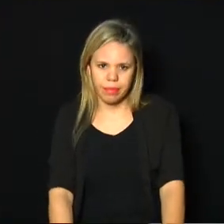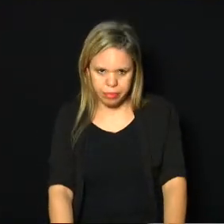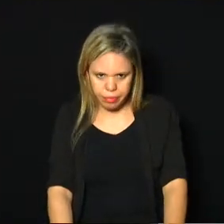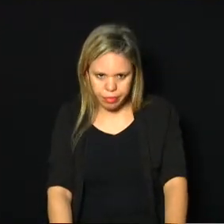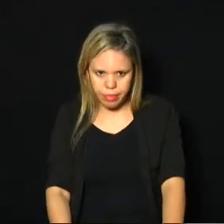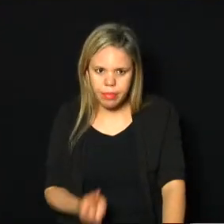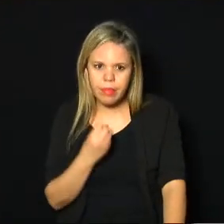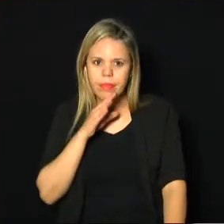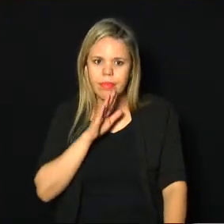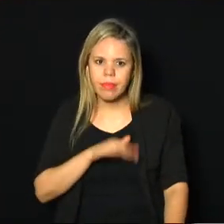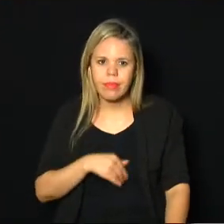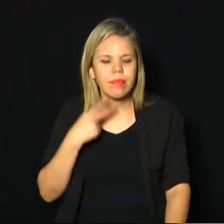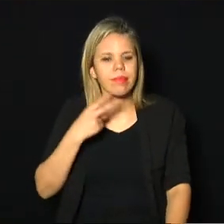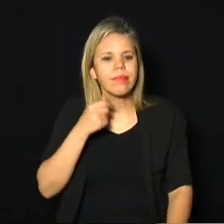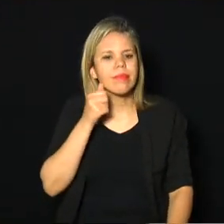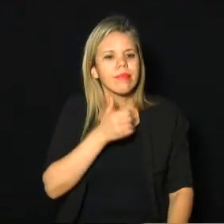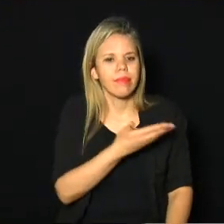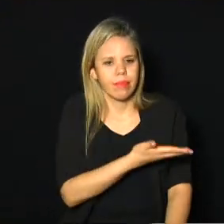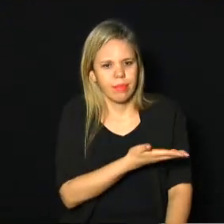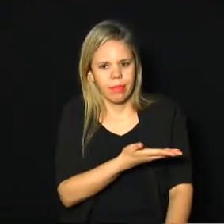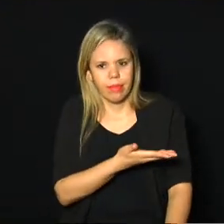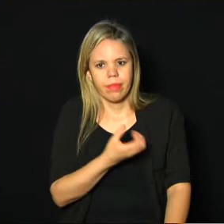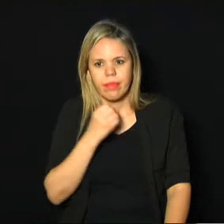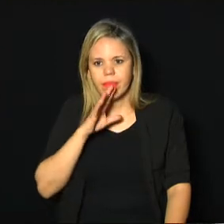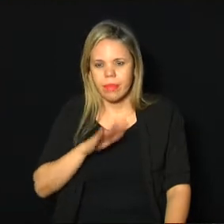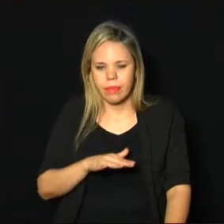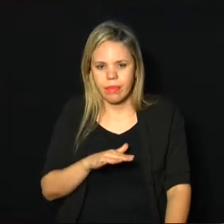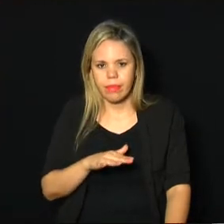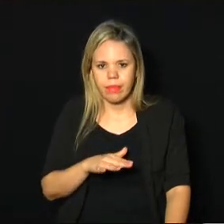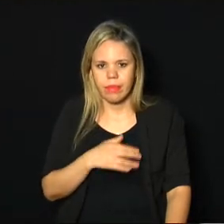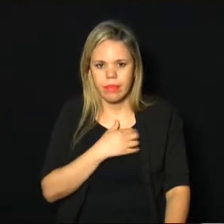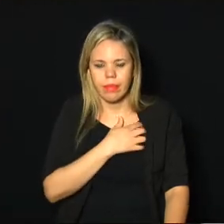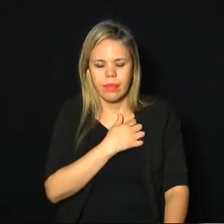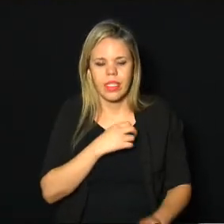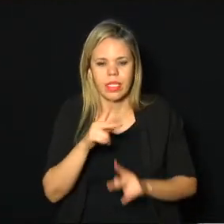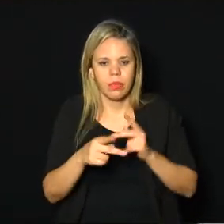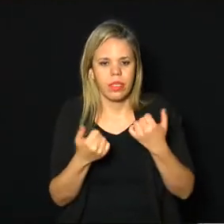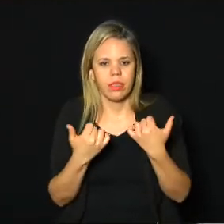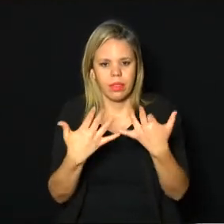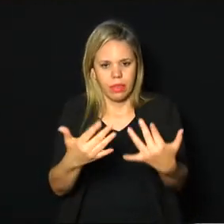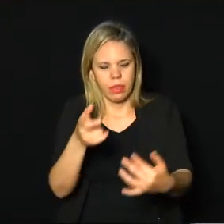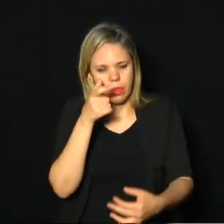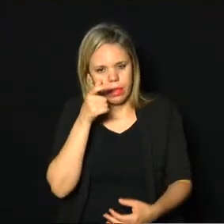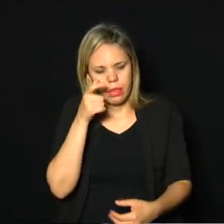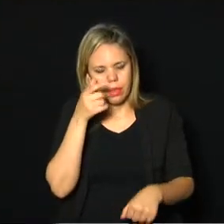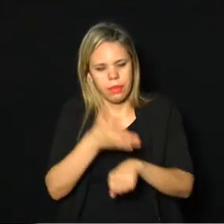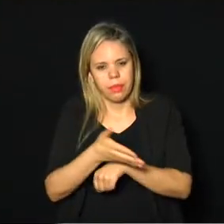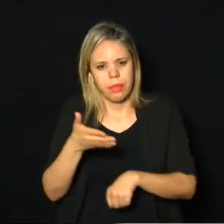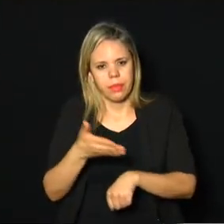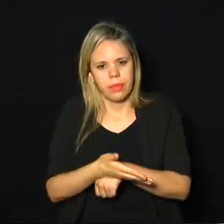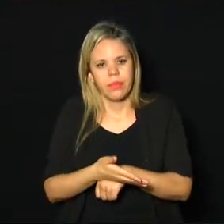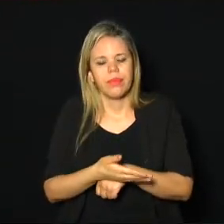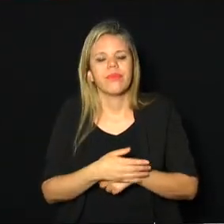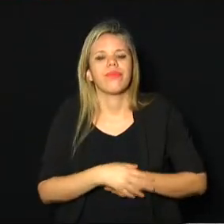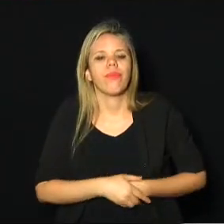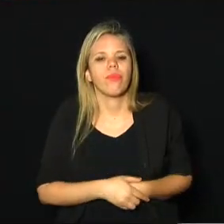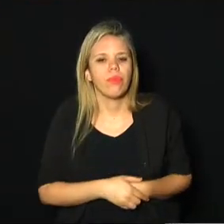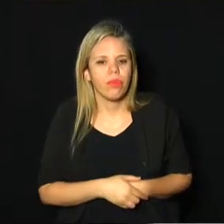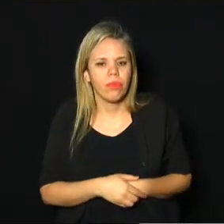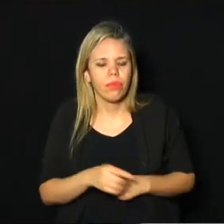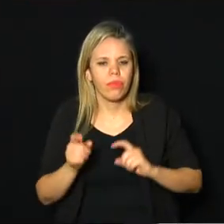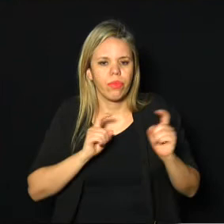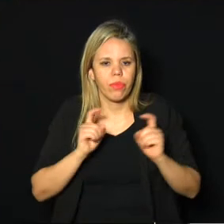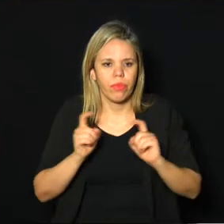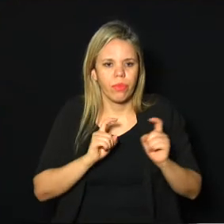Boa tarde, vereadora. Boa tarde aos telespectadores que estão participando desta reunião